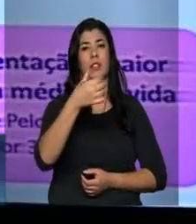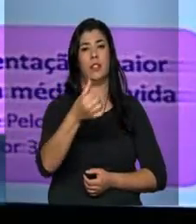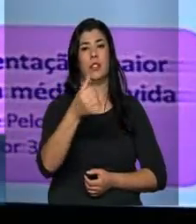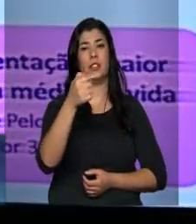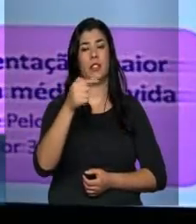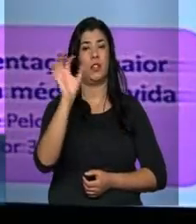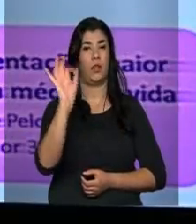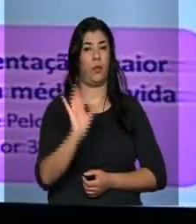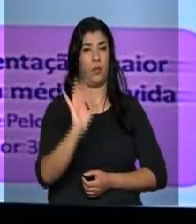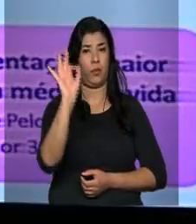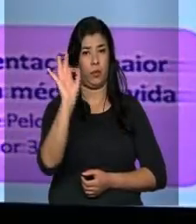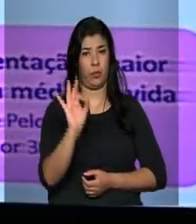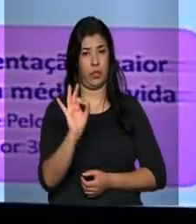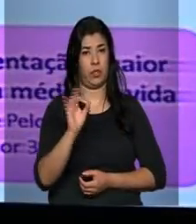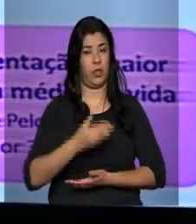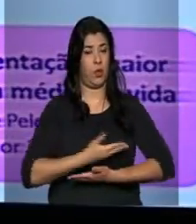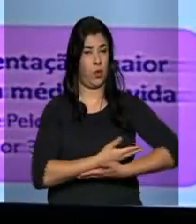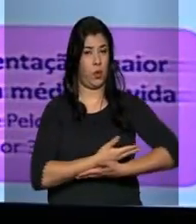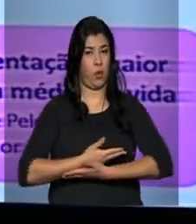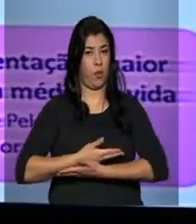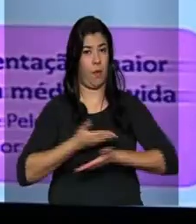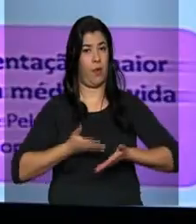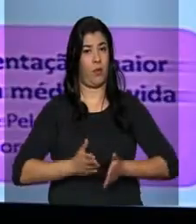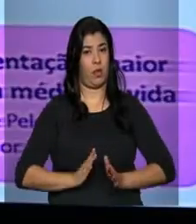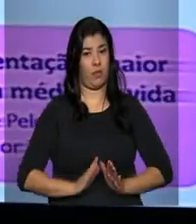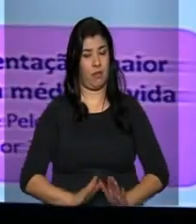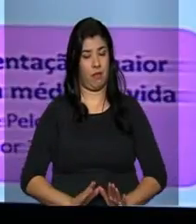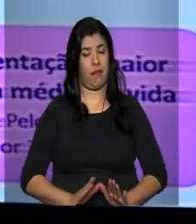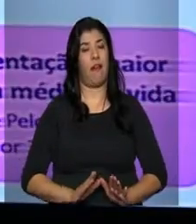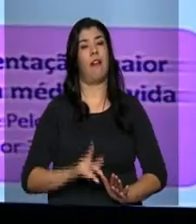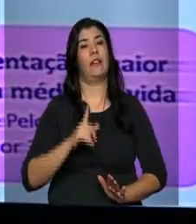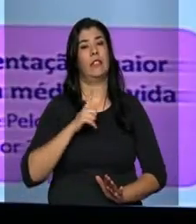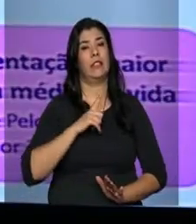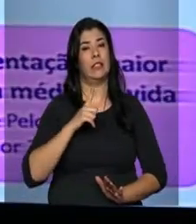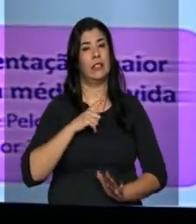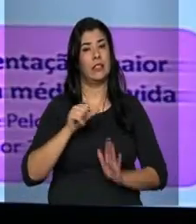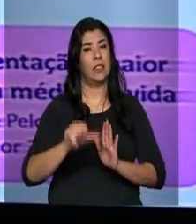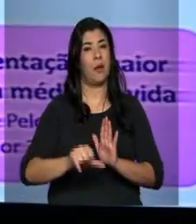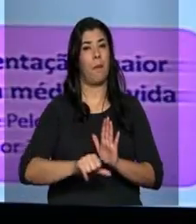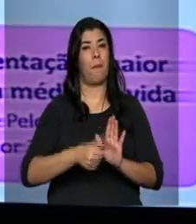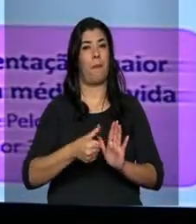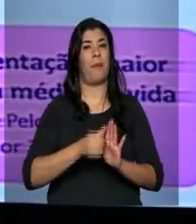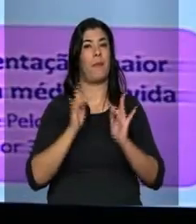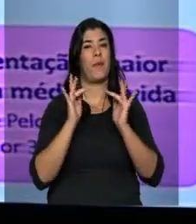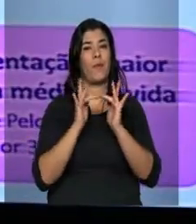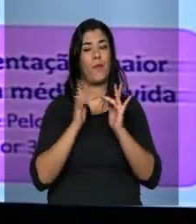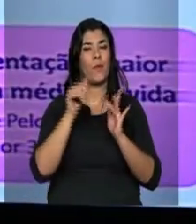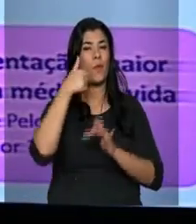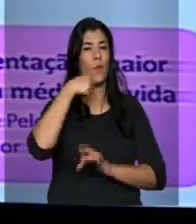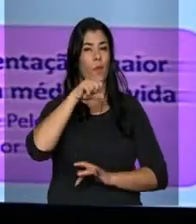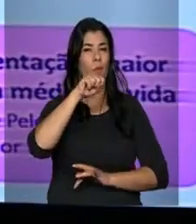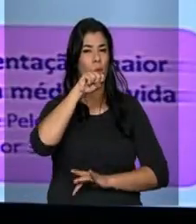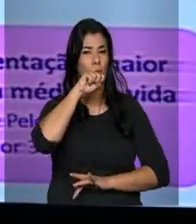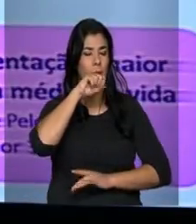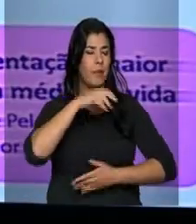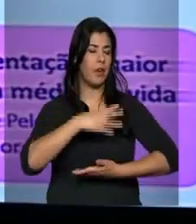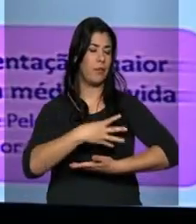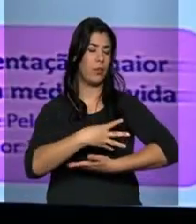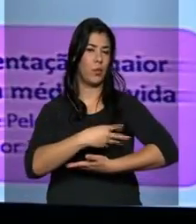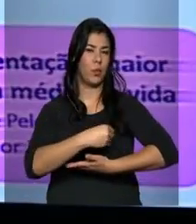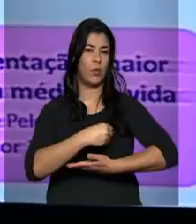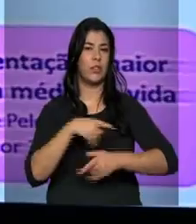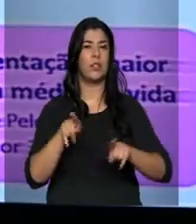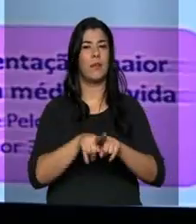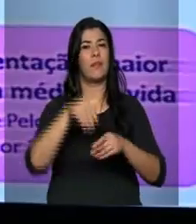das crianças mamando na primeira hora de vida, que é uma meta que nós temos estimulado os nossos profissionais no SUS e mesmo no setor